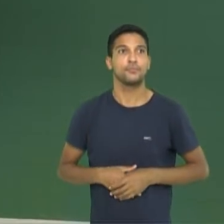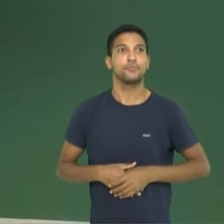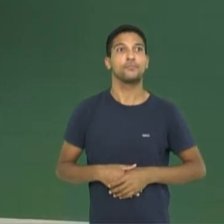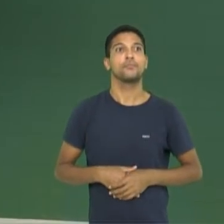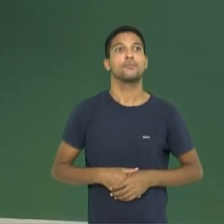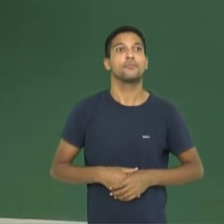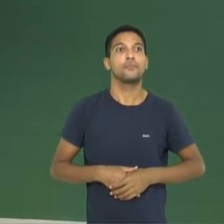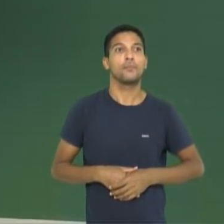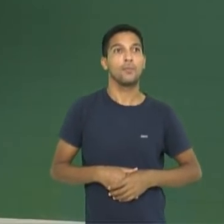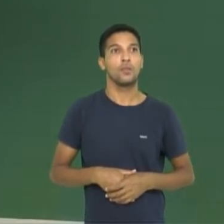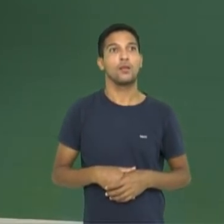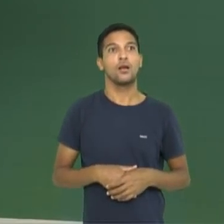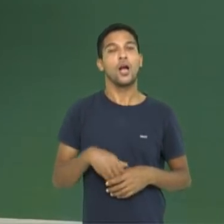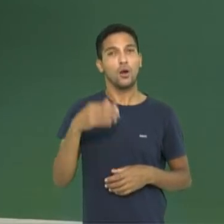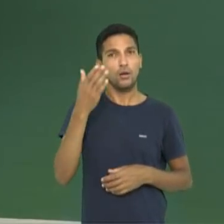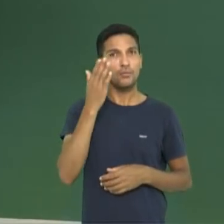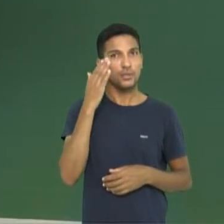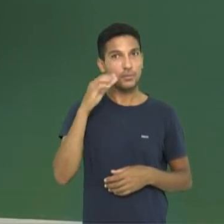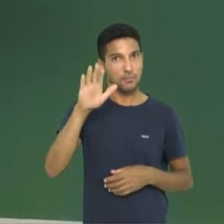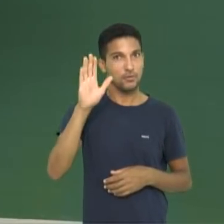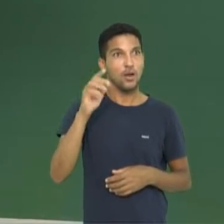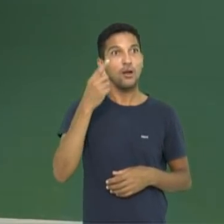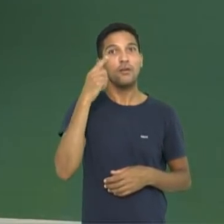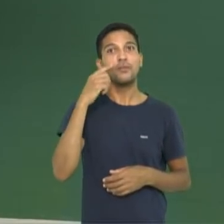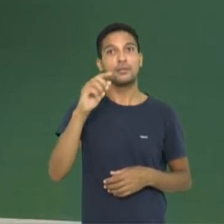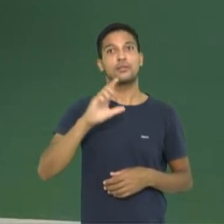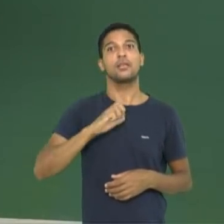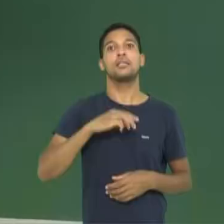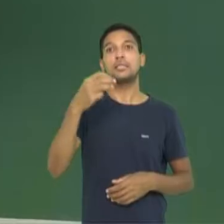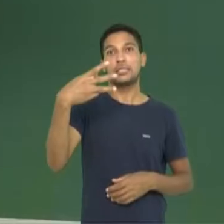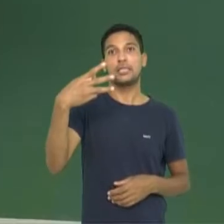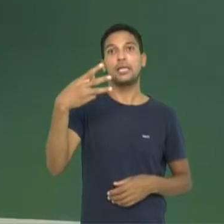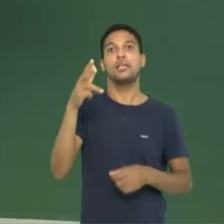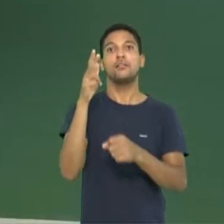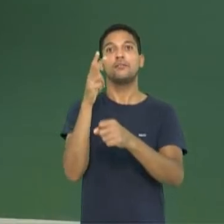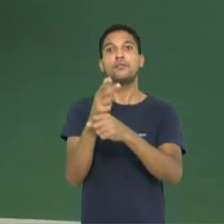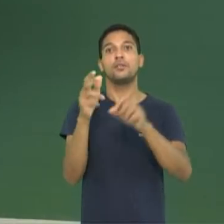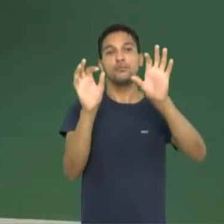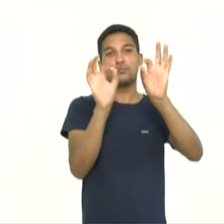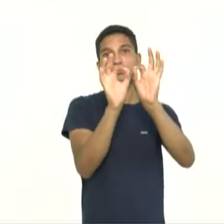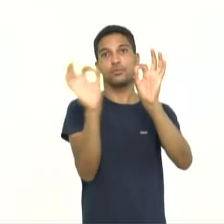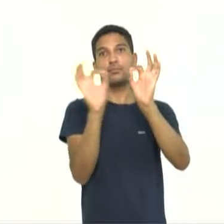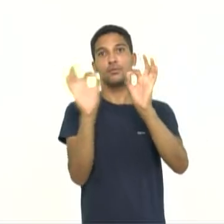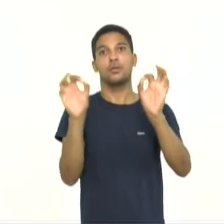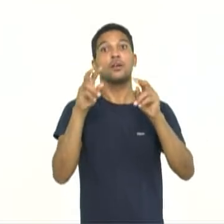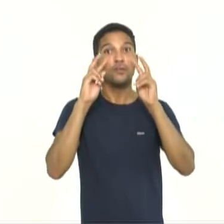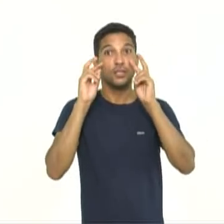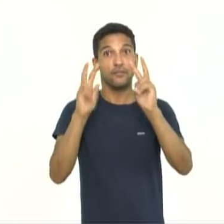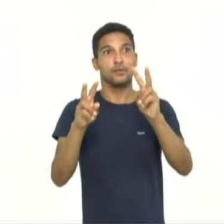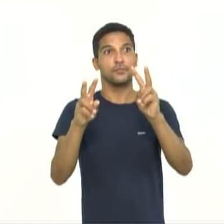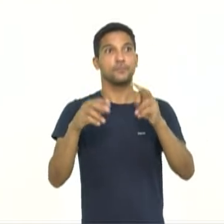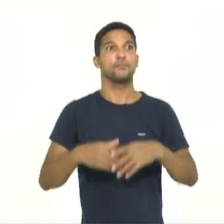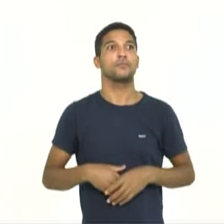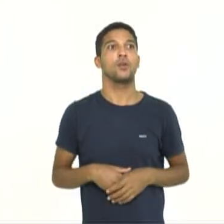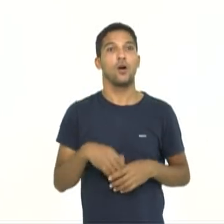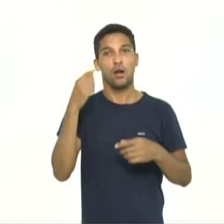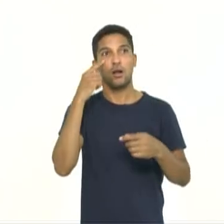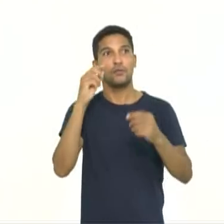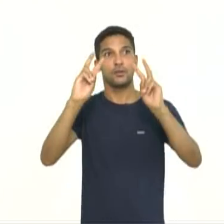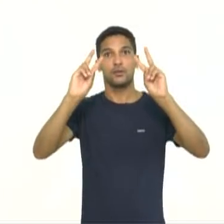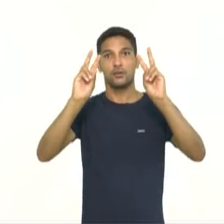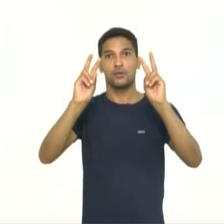esse ponto de contribuir na formação humana, porque através das lutas podemos aprender alguns